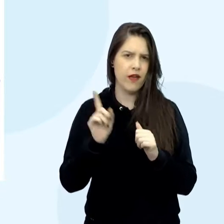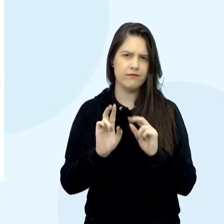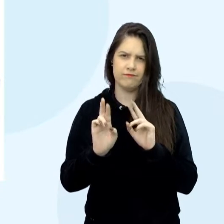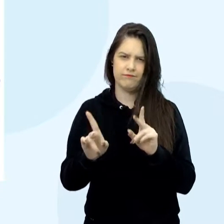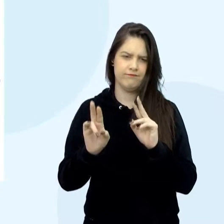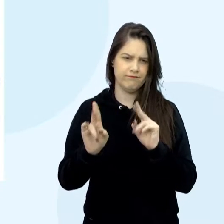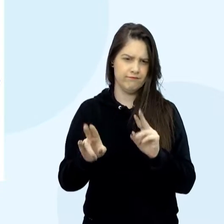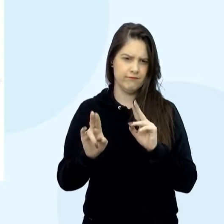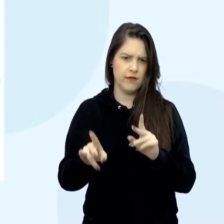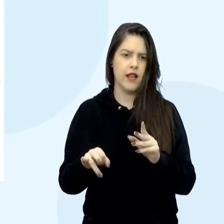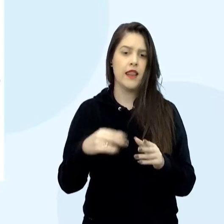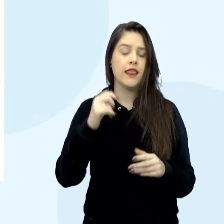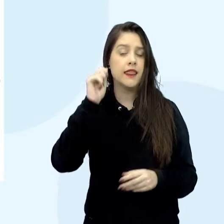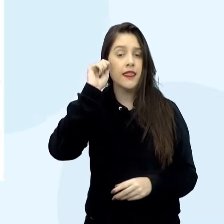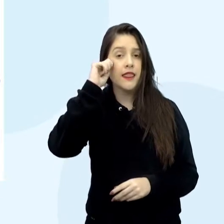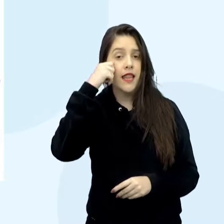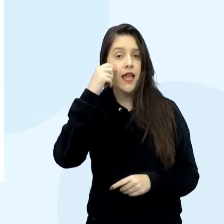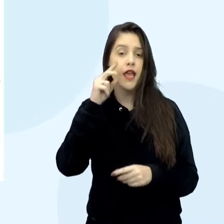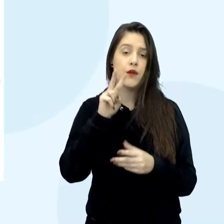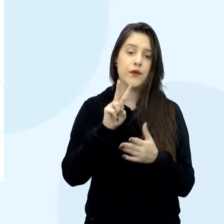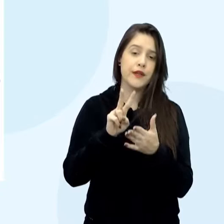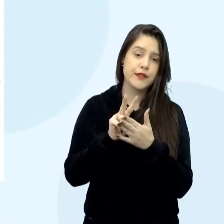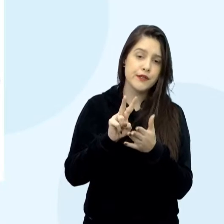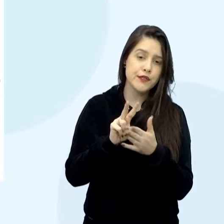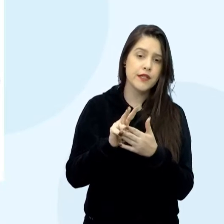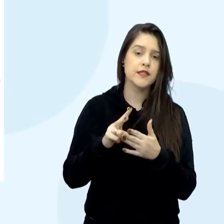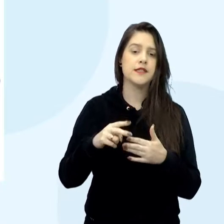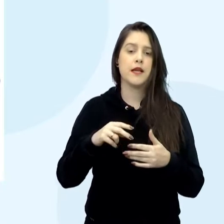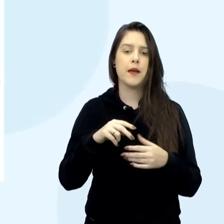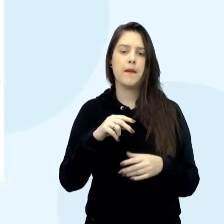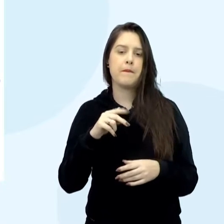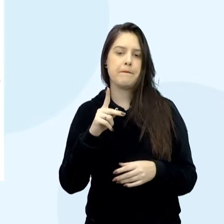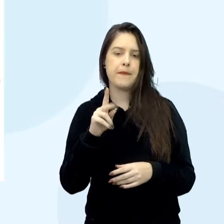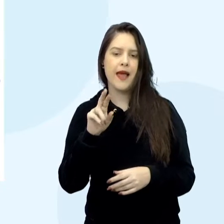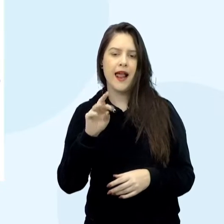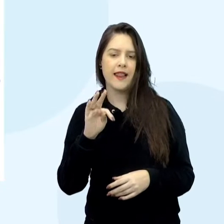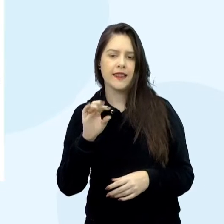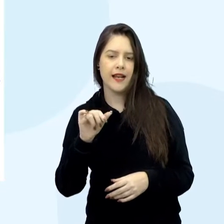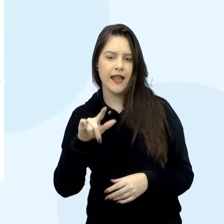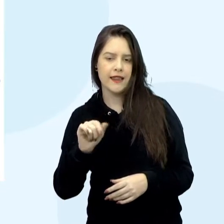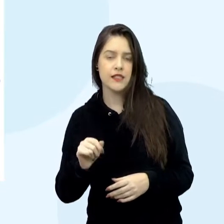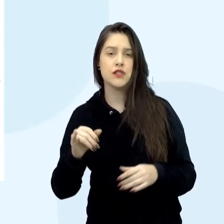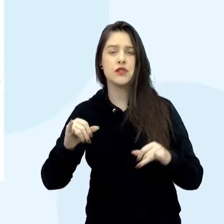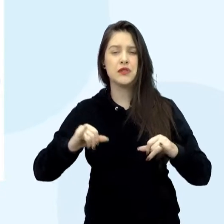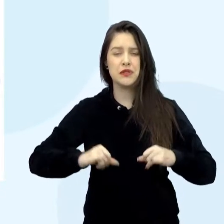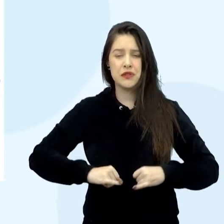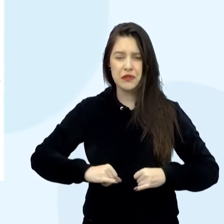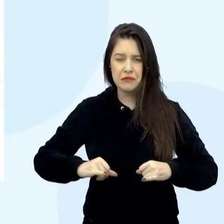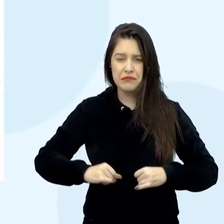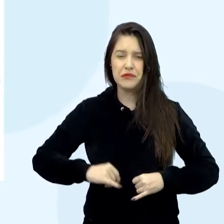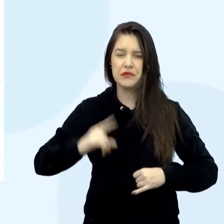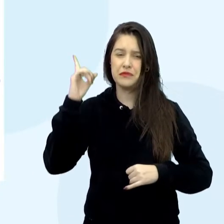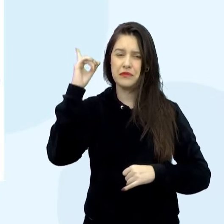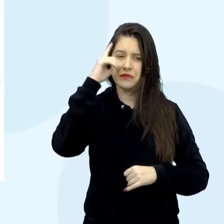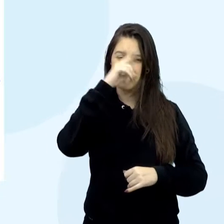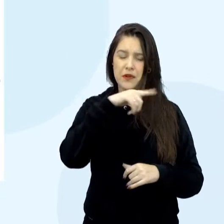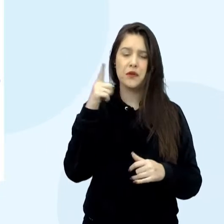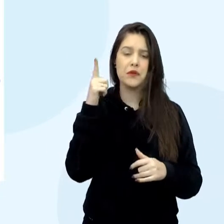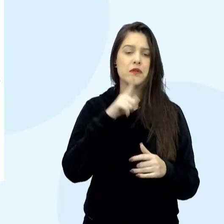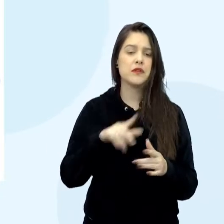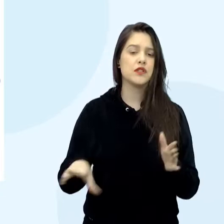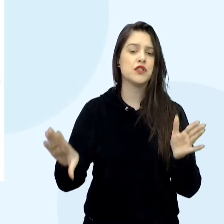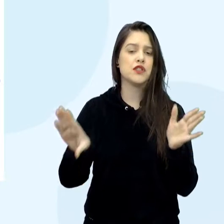diferente. Negros, indígenas e paratletas sofrem muitas dificuldades para conseguir chegar à elite